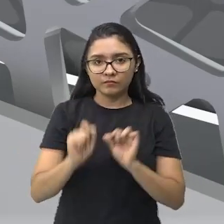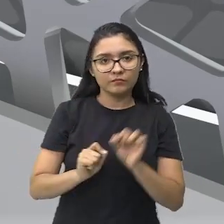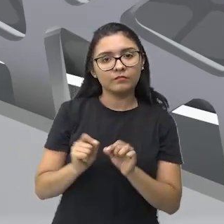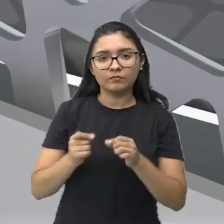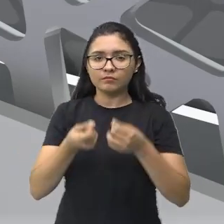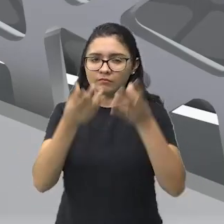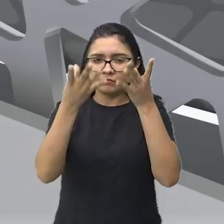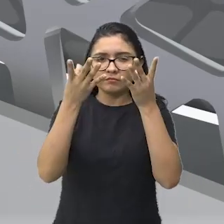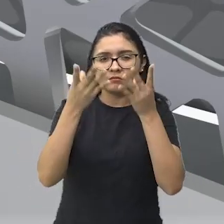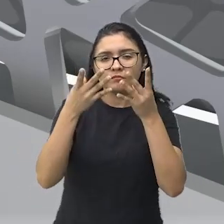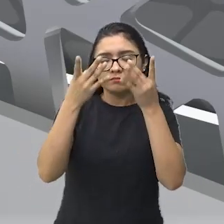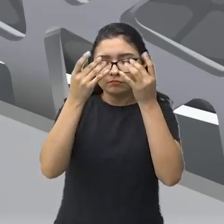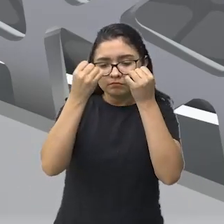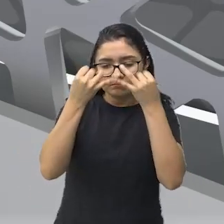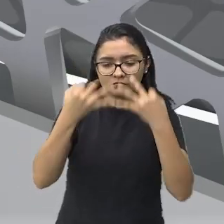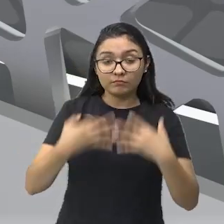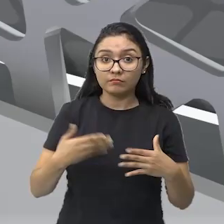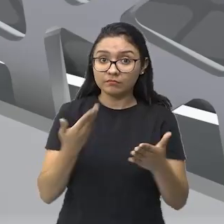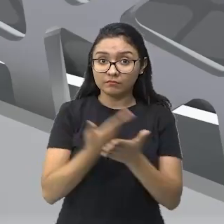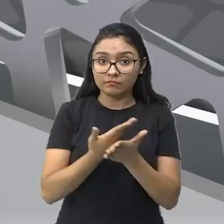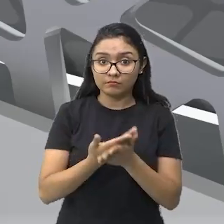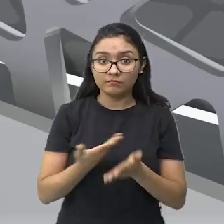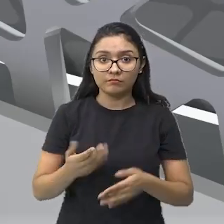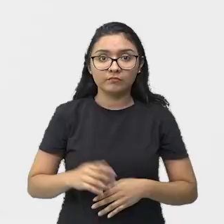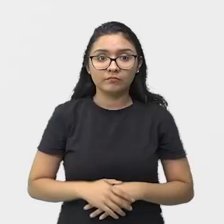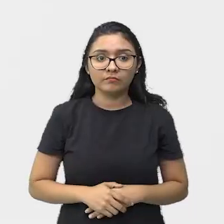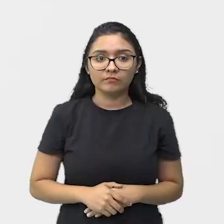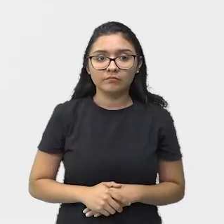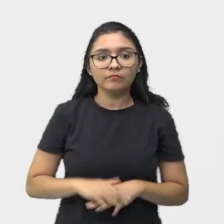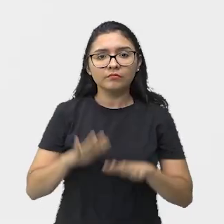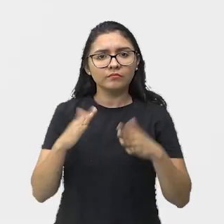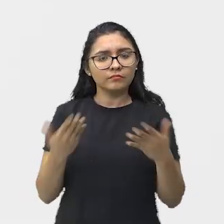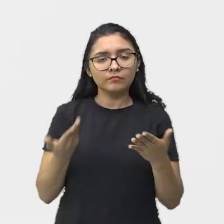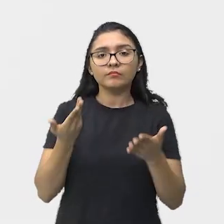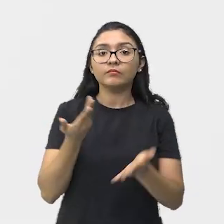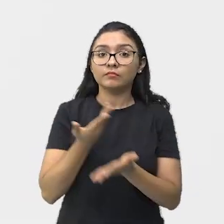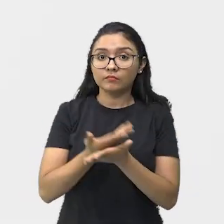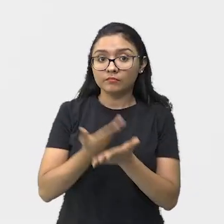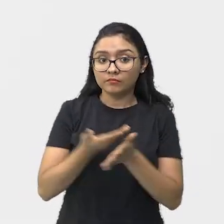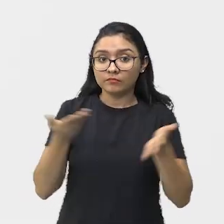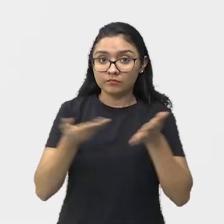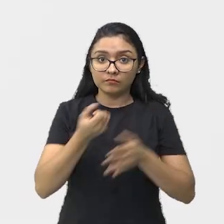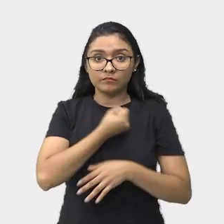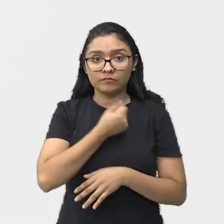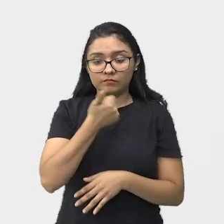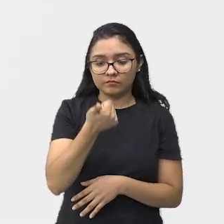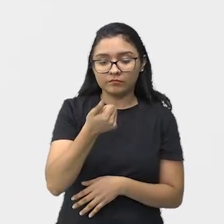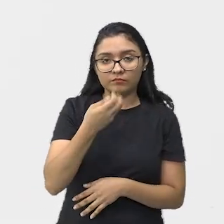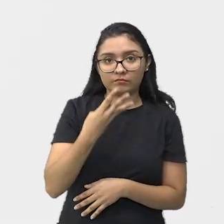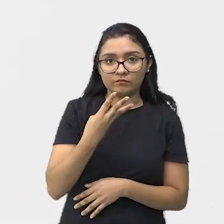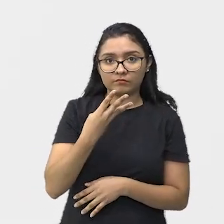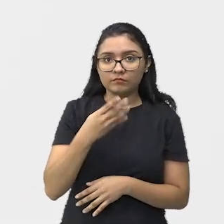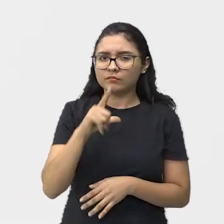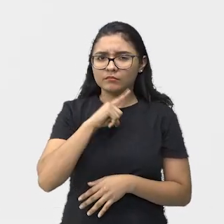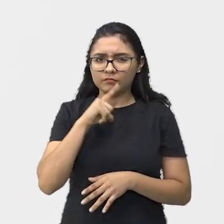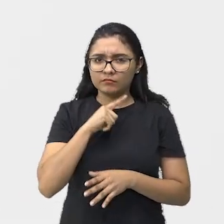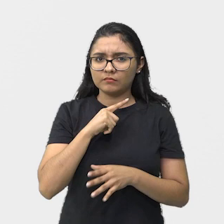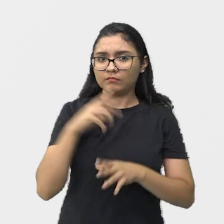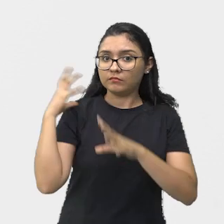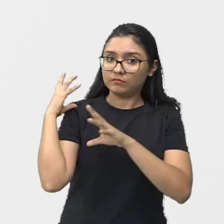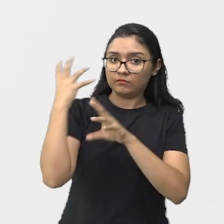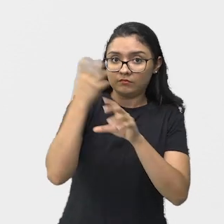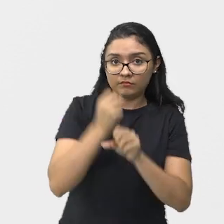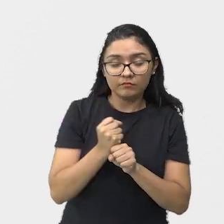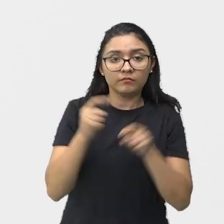todo um detalhamento da nossa aula de hoje. Vamos ver? Então, na aula de hoje, né, que é a aula 14, nós temos